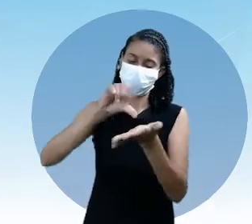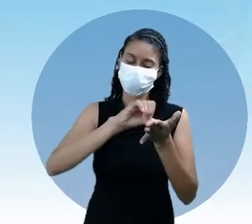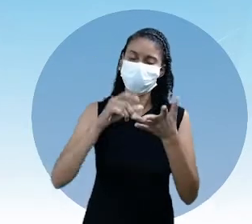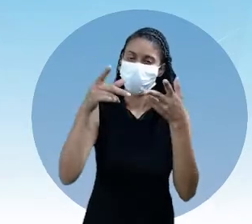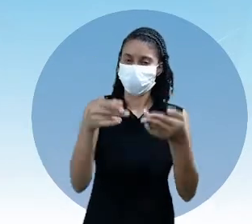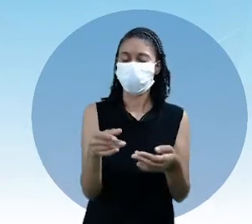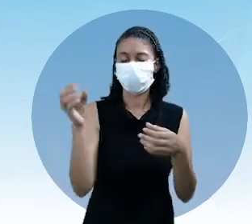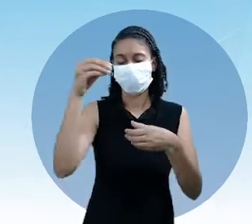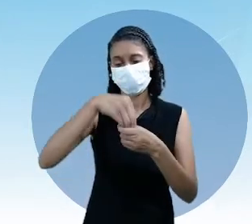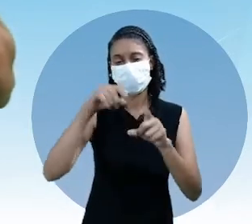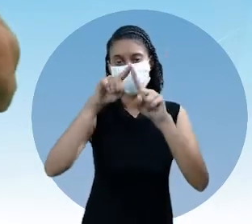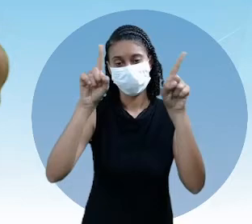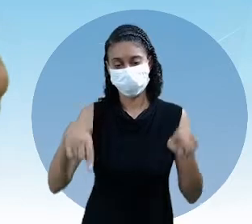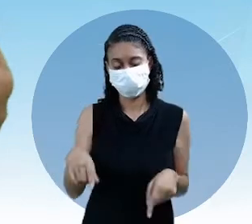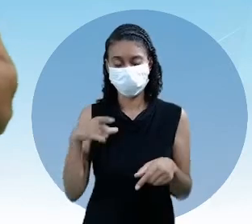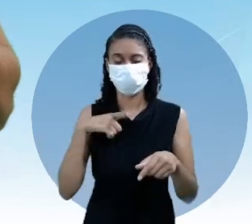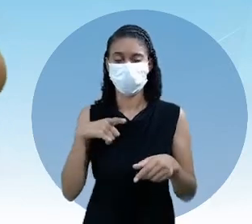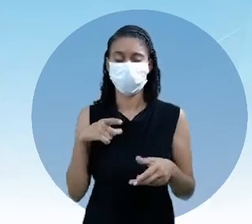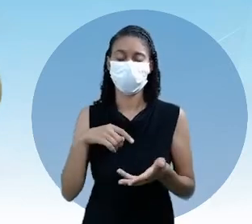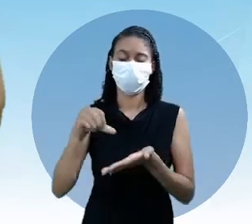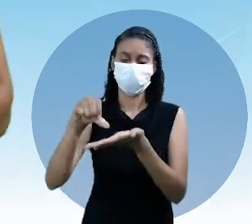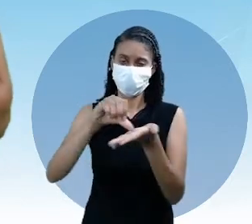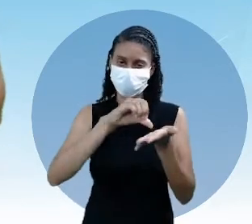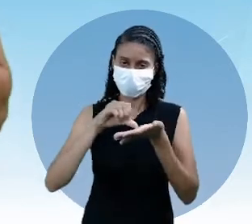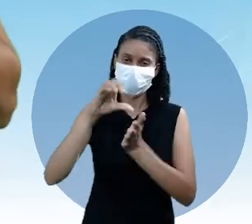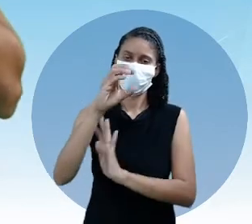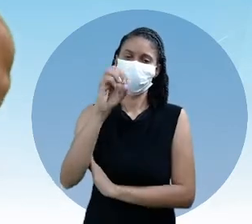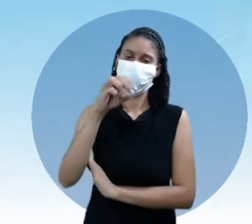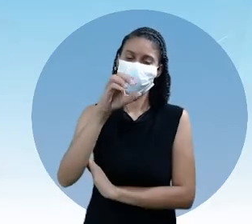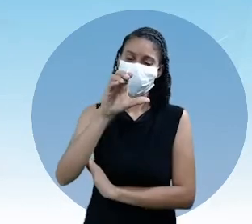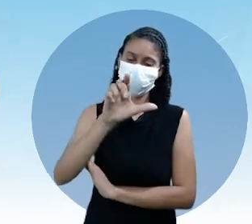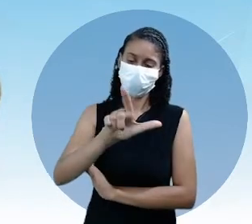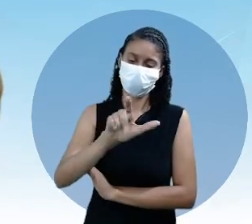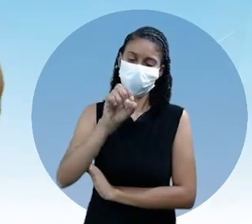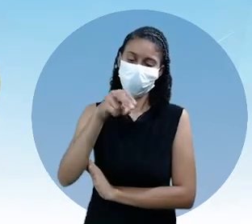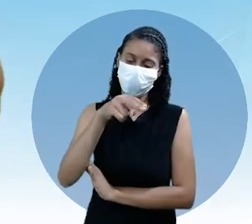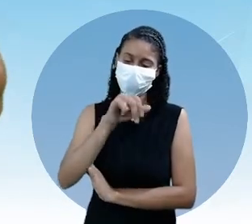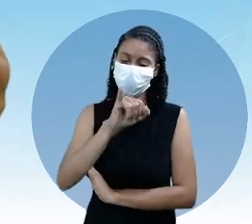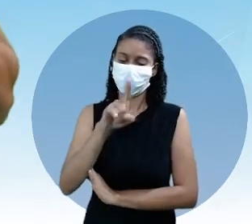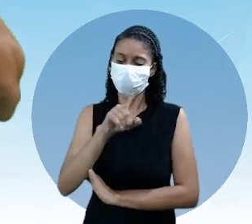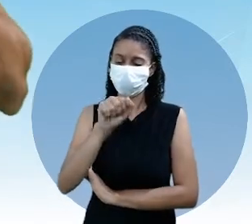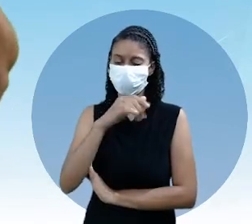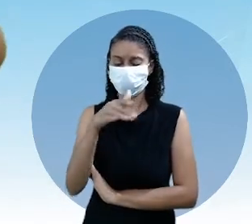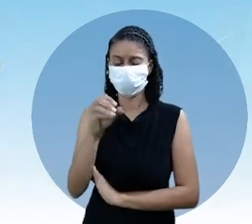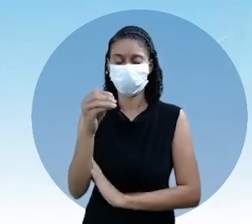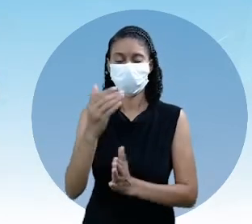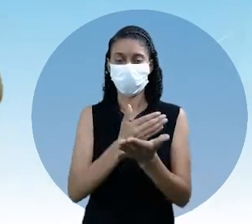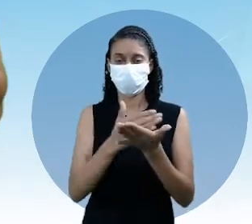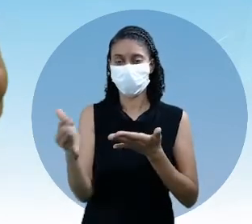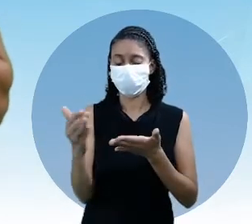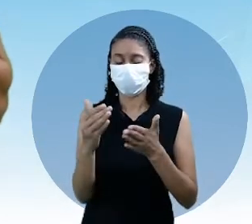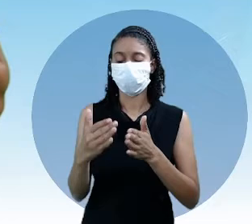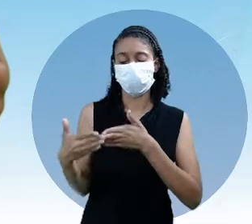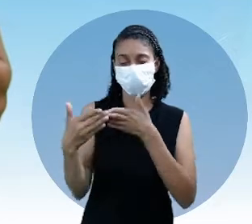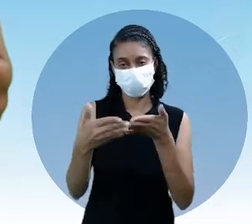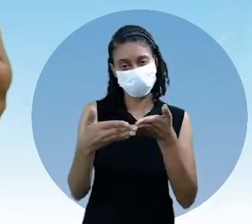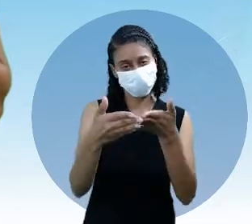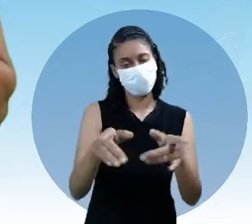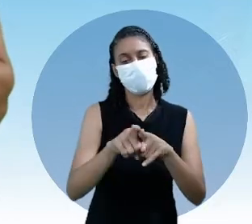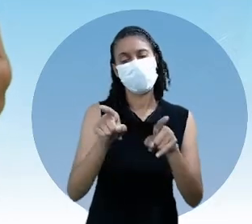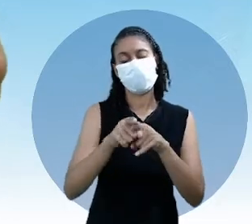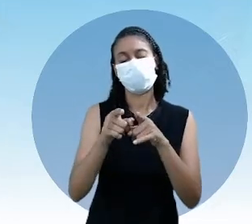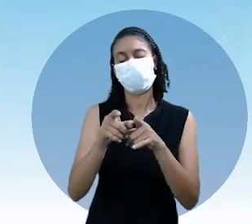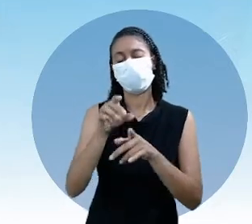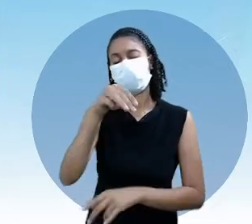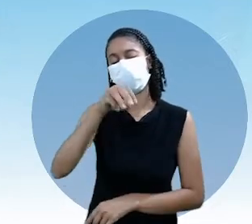daquele projeto colonizador do início da Idade Moderna, das grandes navegações, do mercantilismo. E também